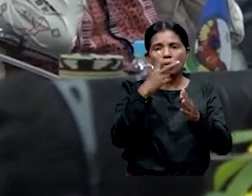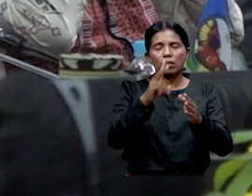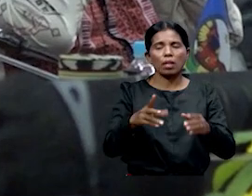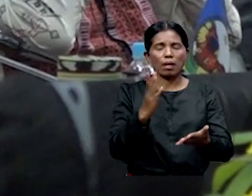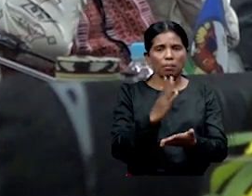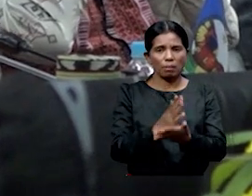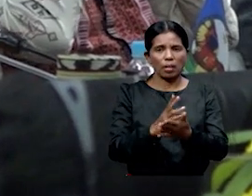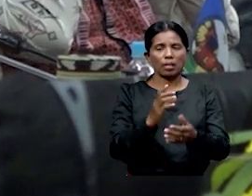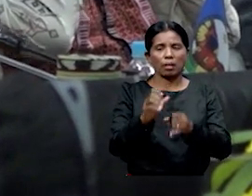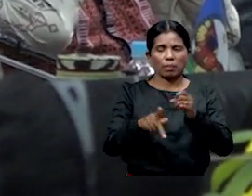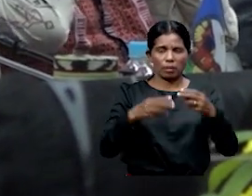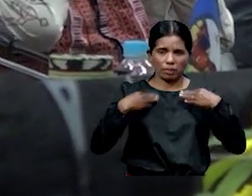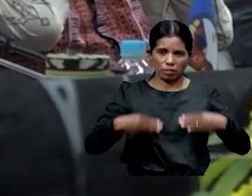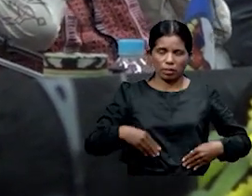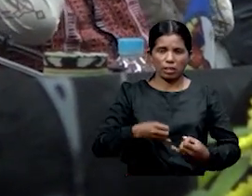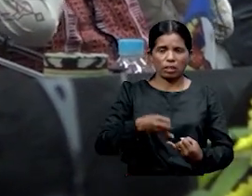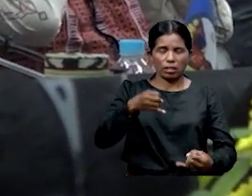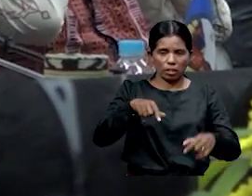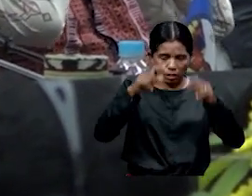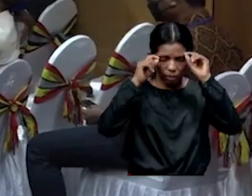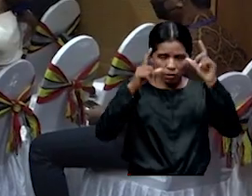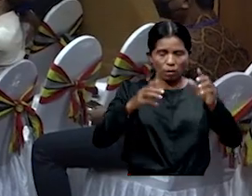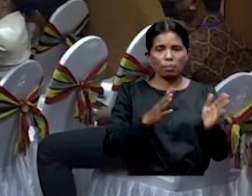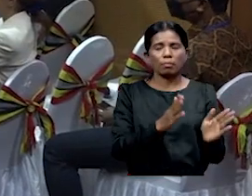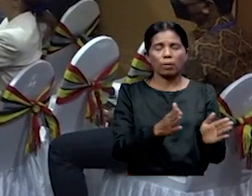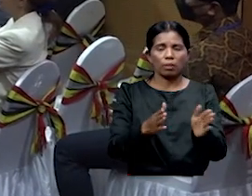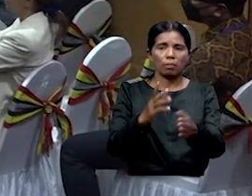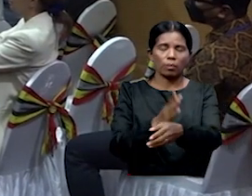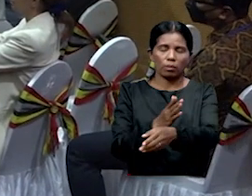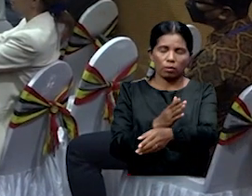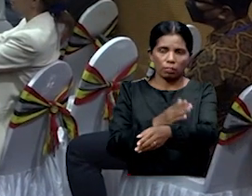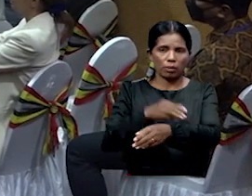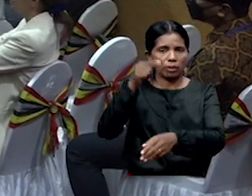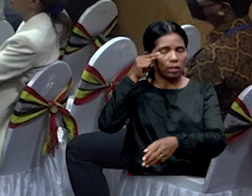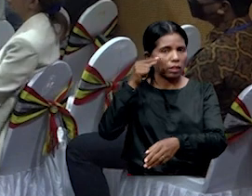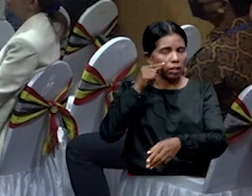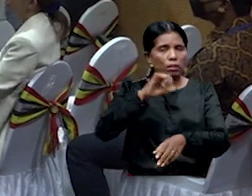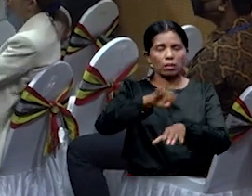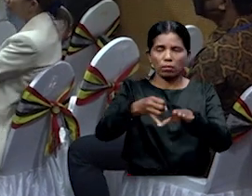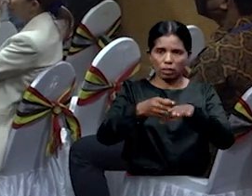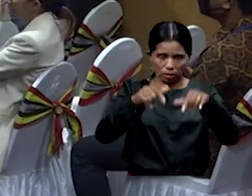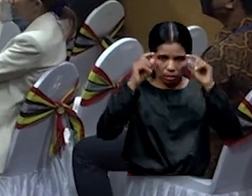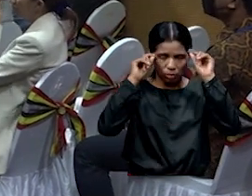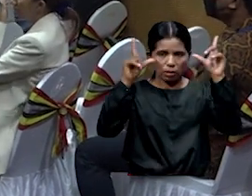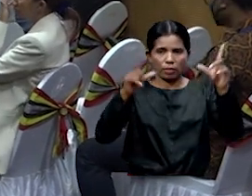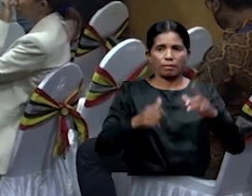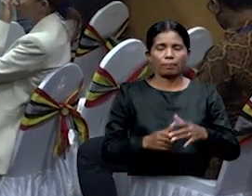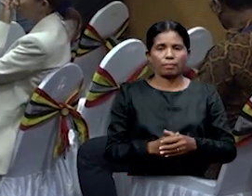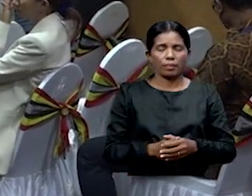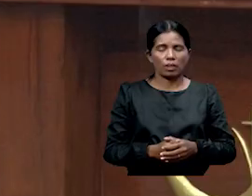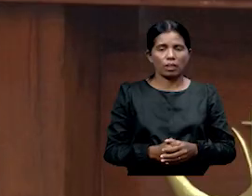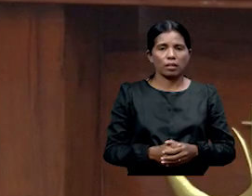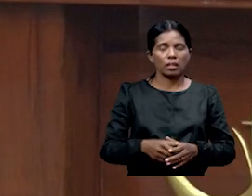má nutrição EA timor-leste em não promove a igualdade de gênero no inclusão e já tinha uma Last Time o espírito da Fraternidade